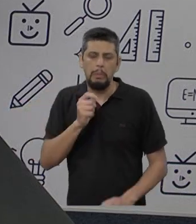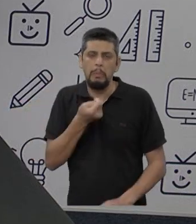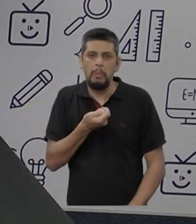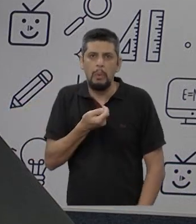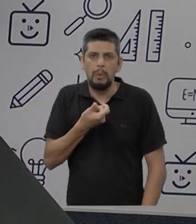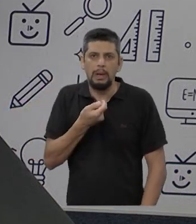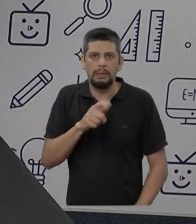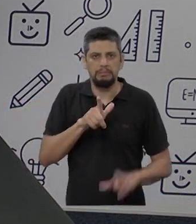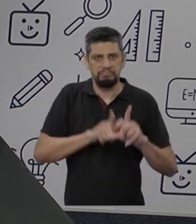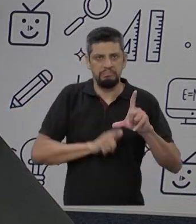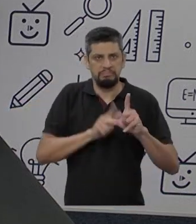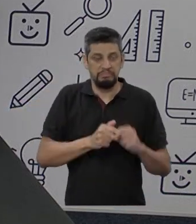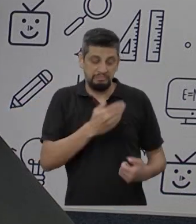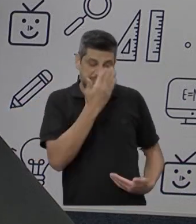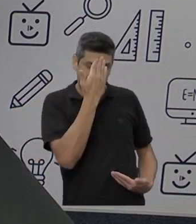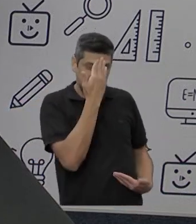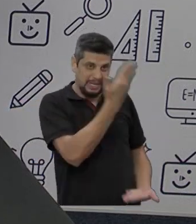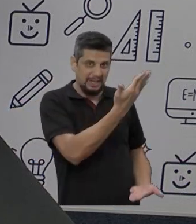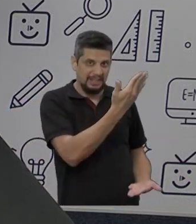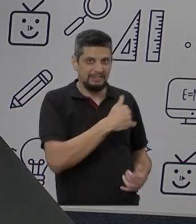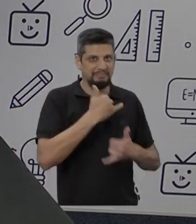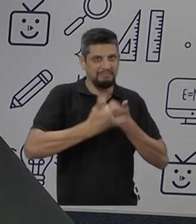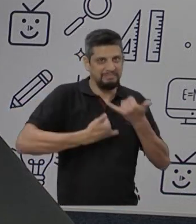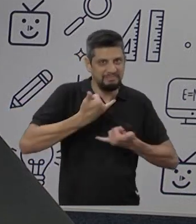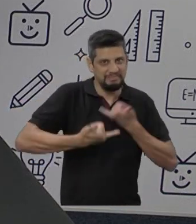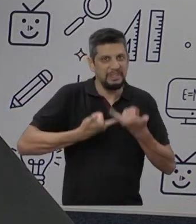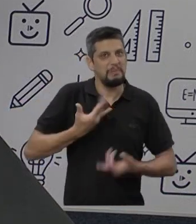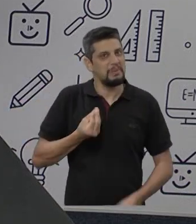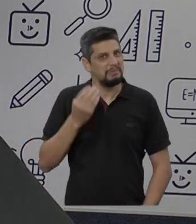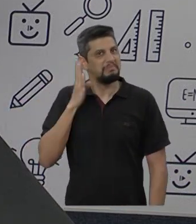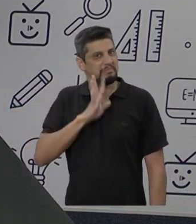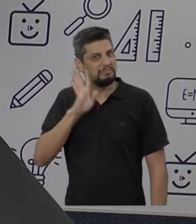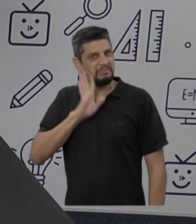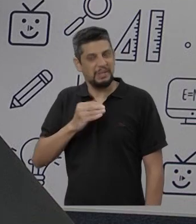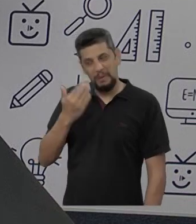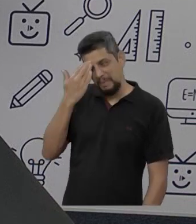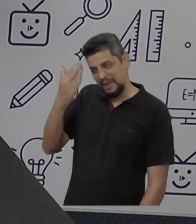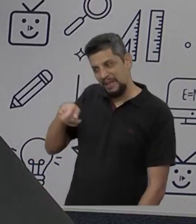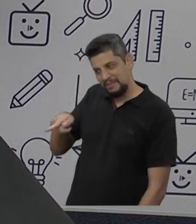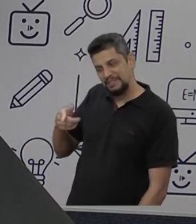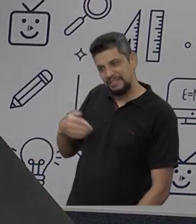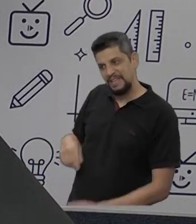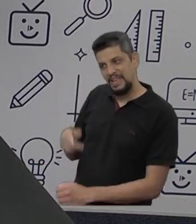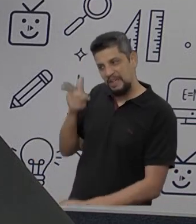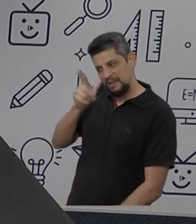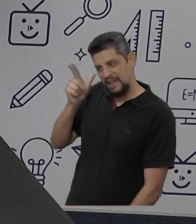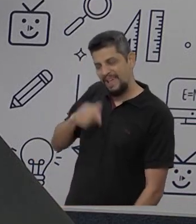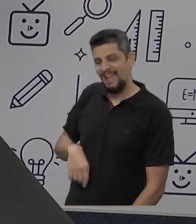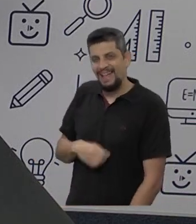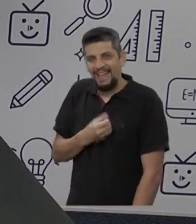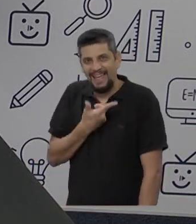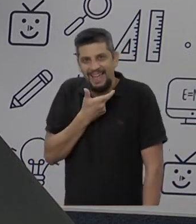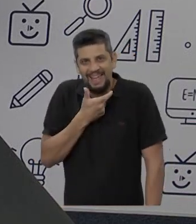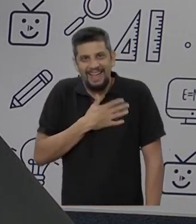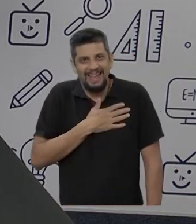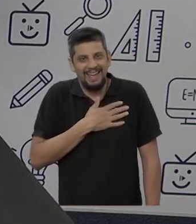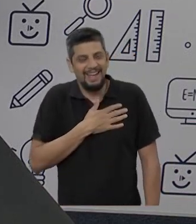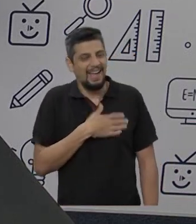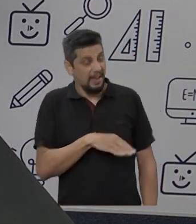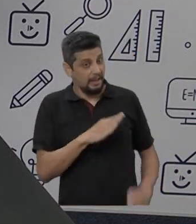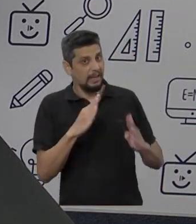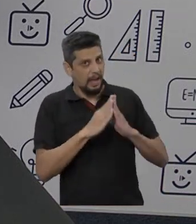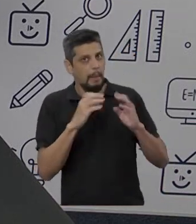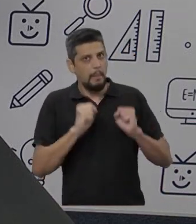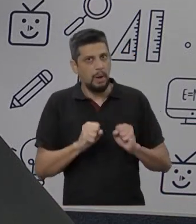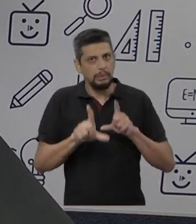menos letras, não é mesmo? Muito obrigada pela brincadeira aí, foi divertido, não foi? E obrigada por deixar ganhar. Aí na sua